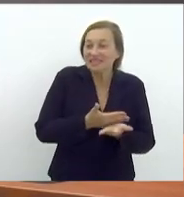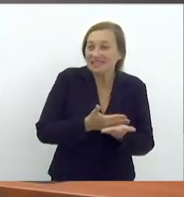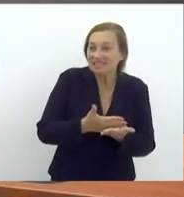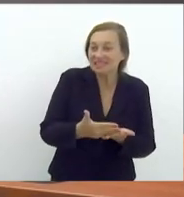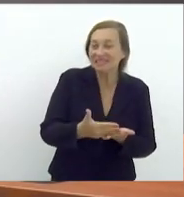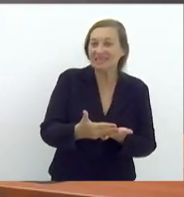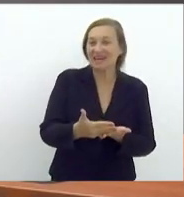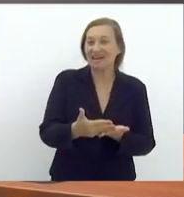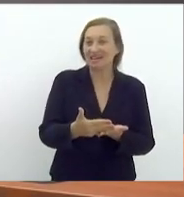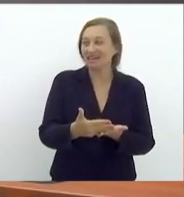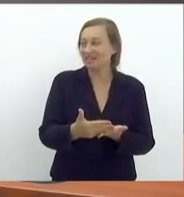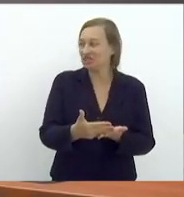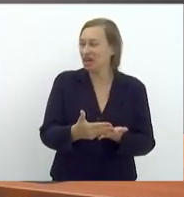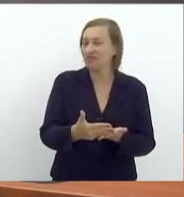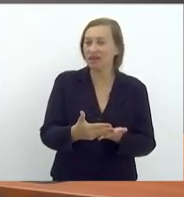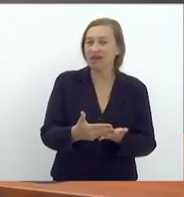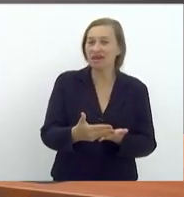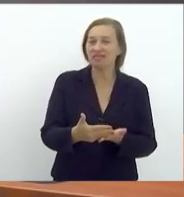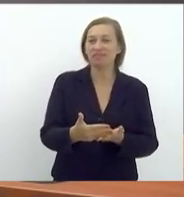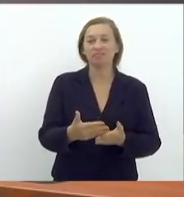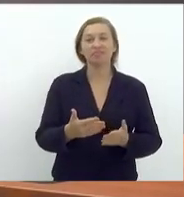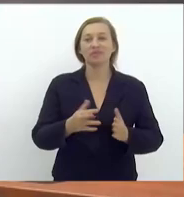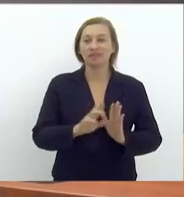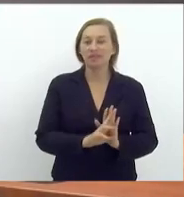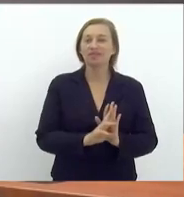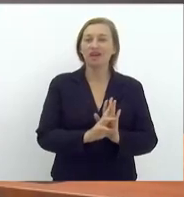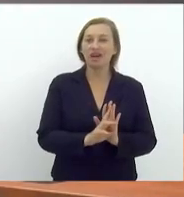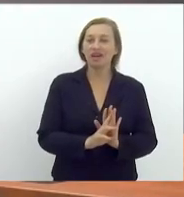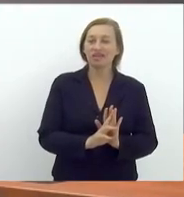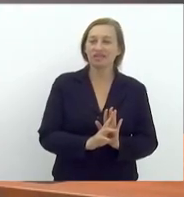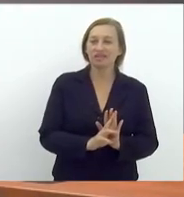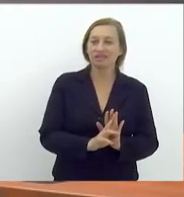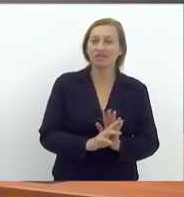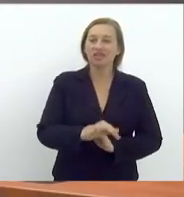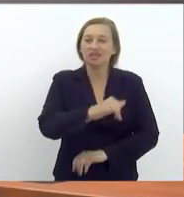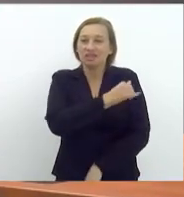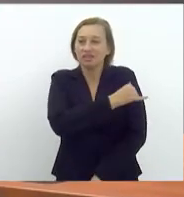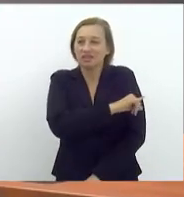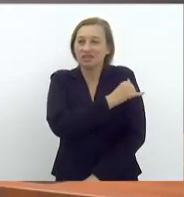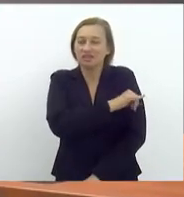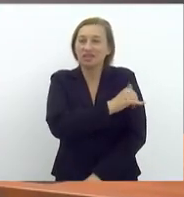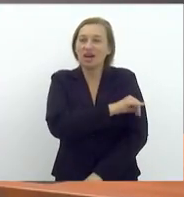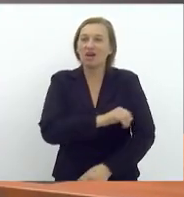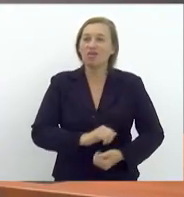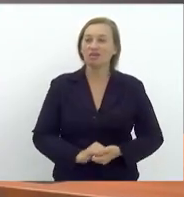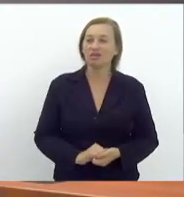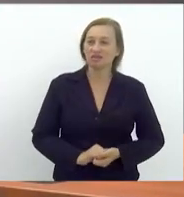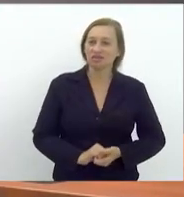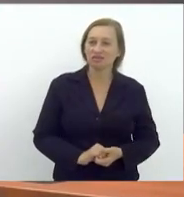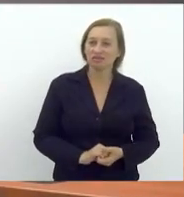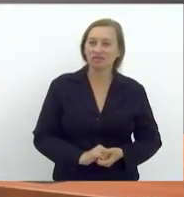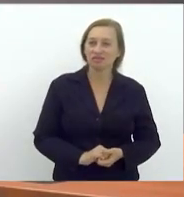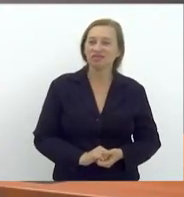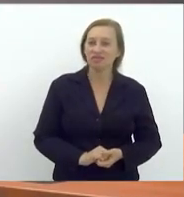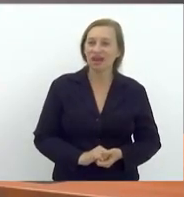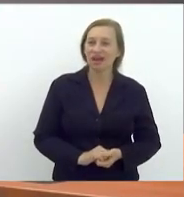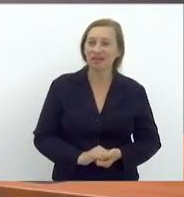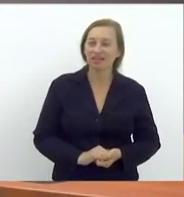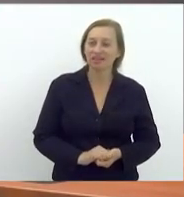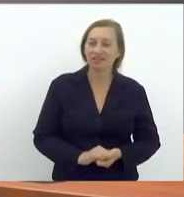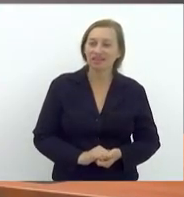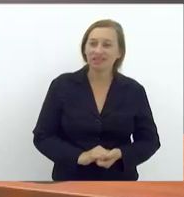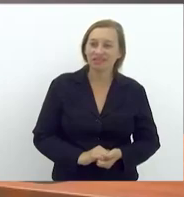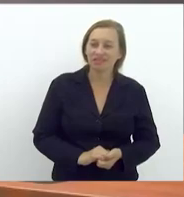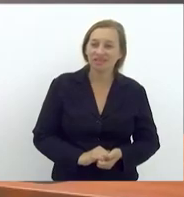da cena do Rap aqui no nosso Estado do Rio de Janeiro lançou um som na sua primeira coleta na primeira coletânea que